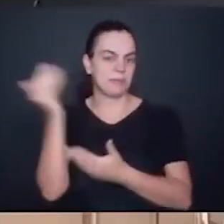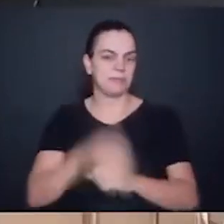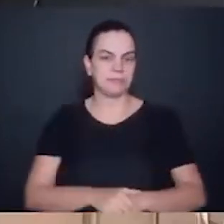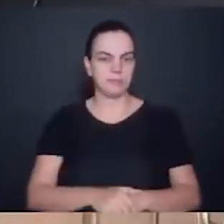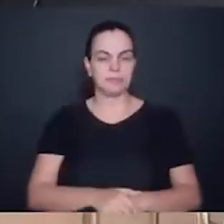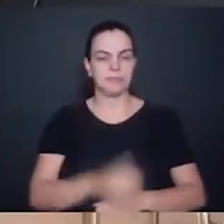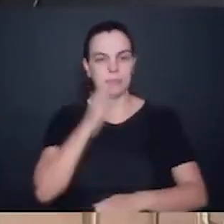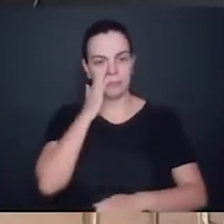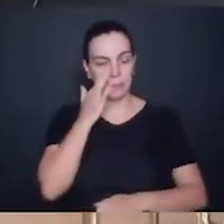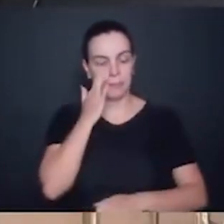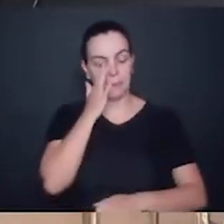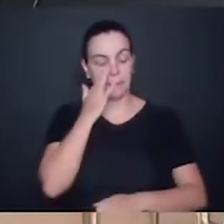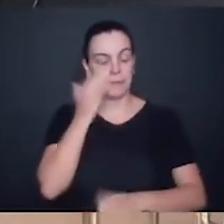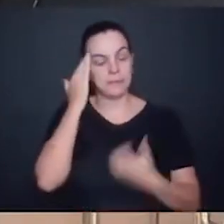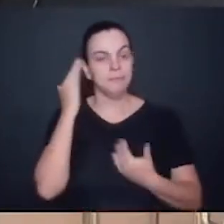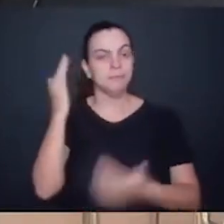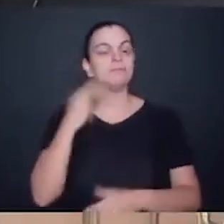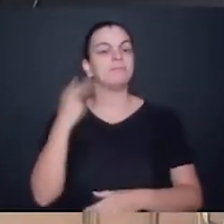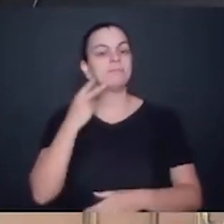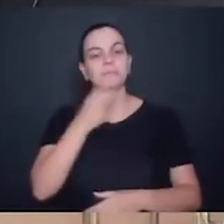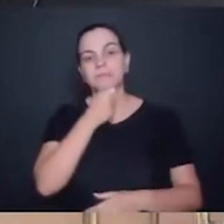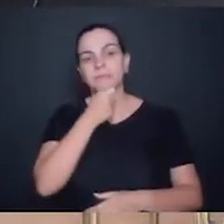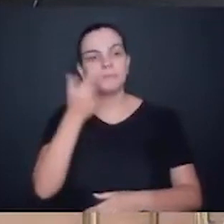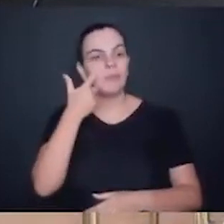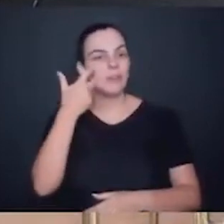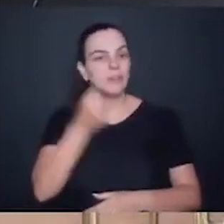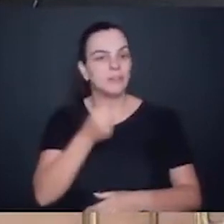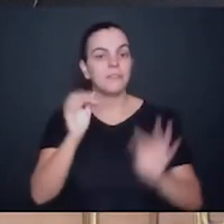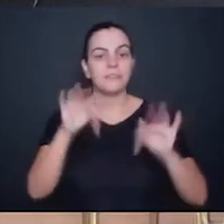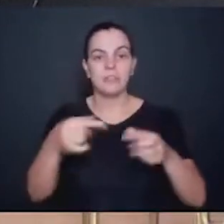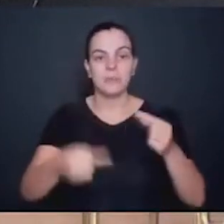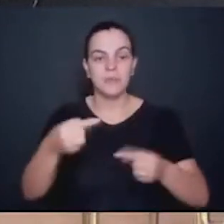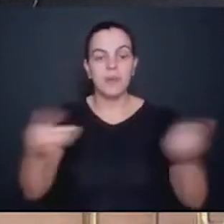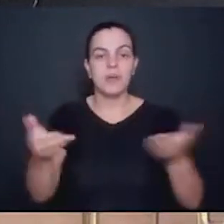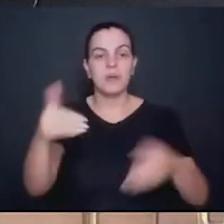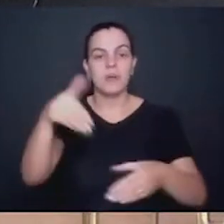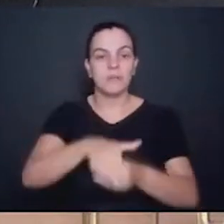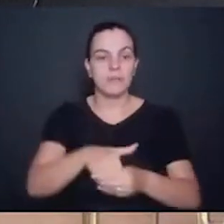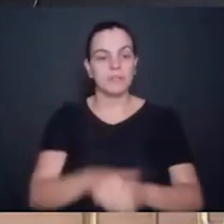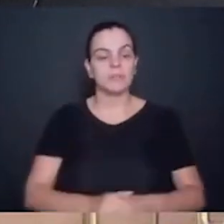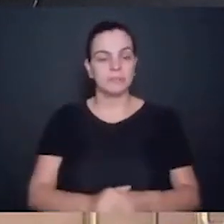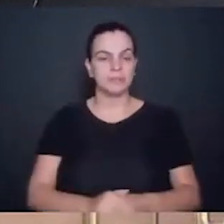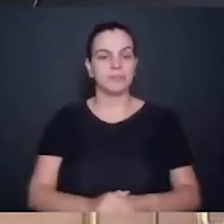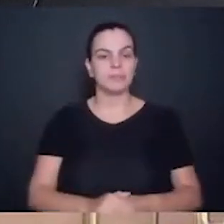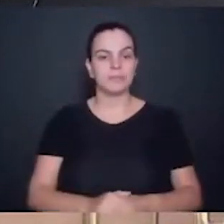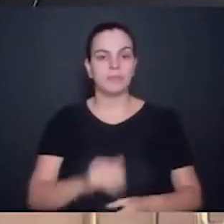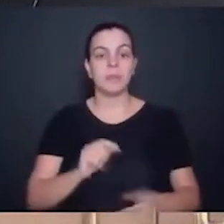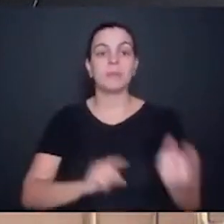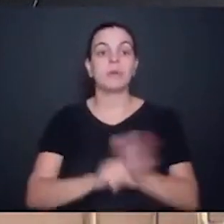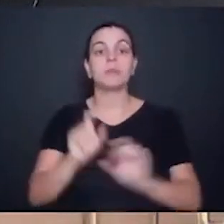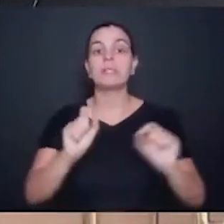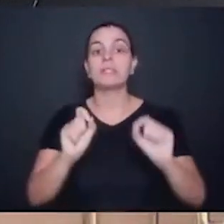jornalista Márcio Barros. Encerrada a discussão, passamos ao processo de votação do presente projeto. Pergunto se algum vereador